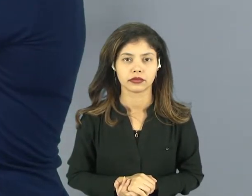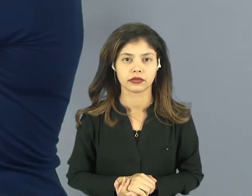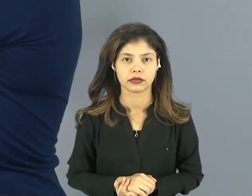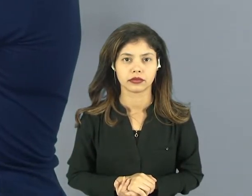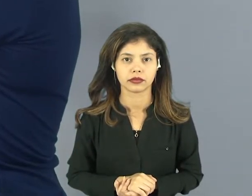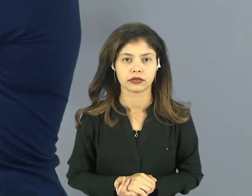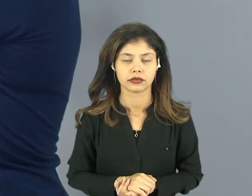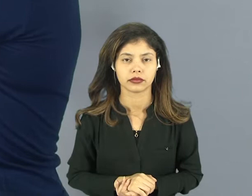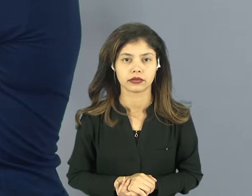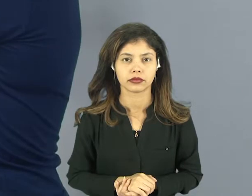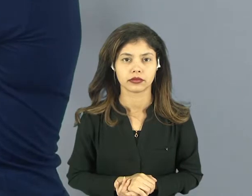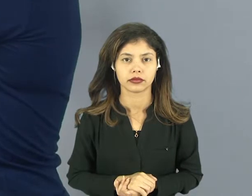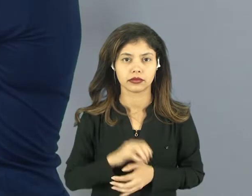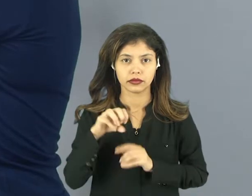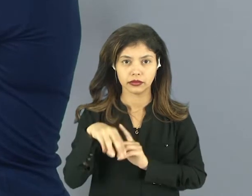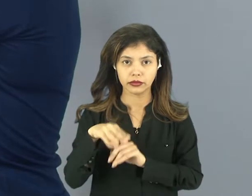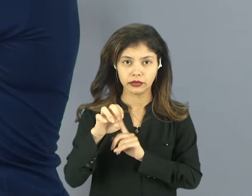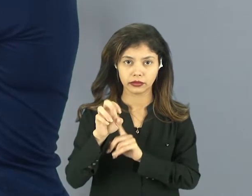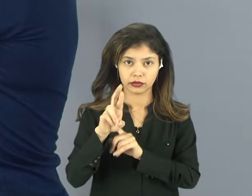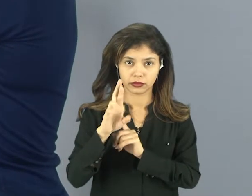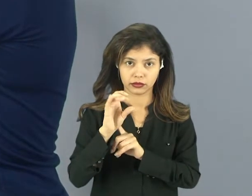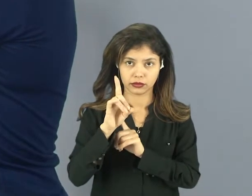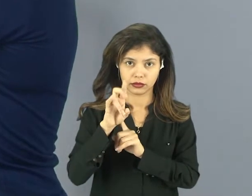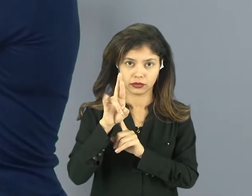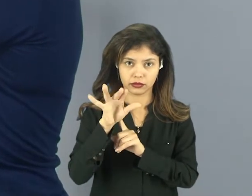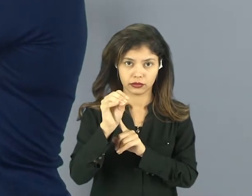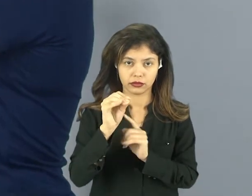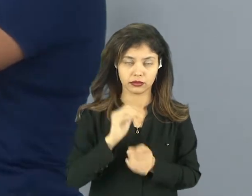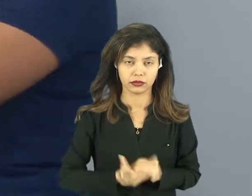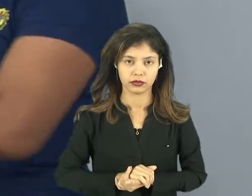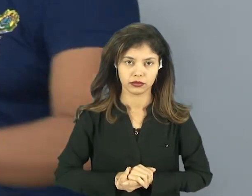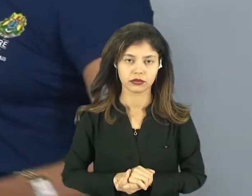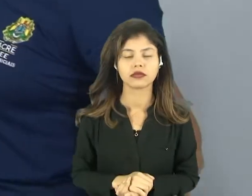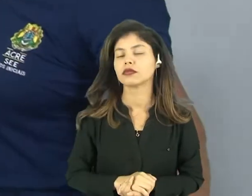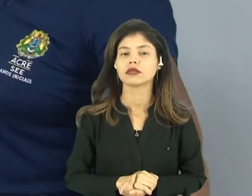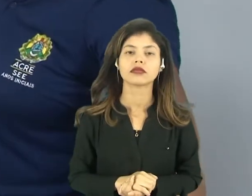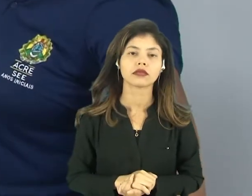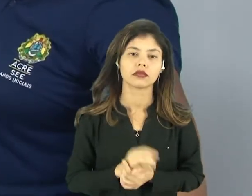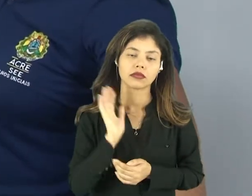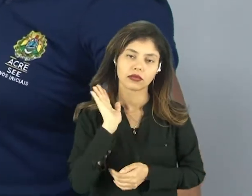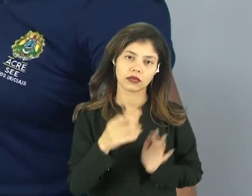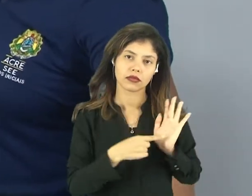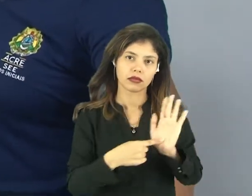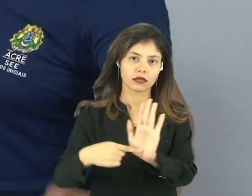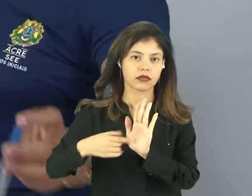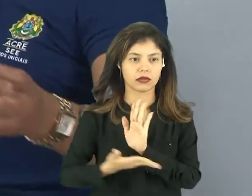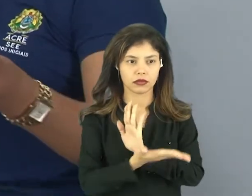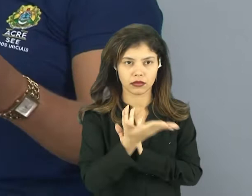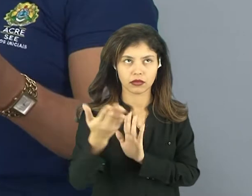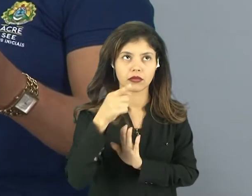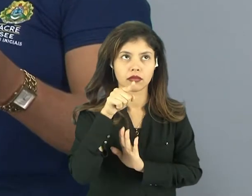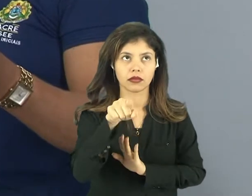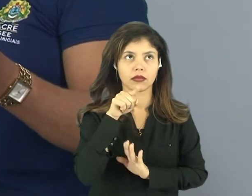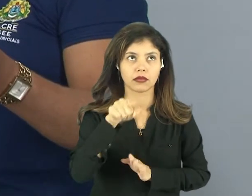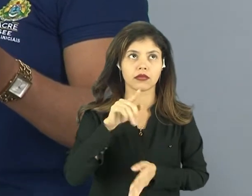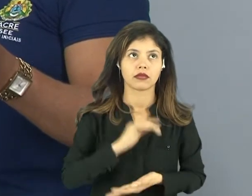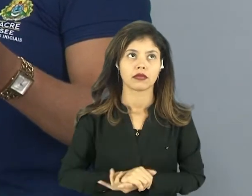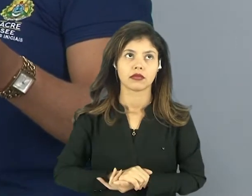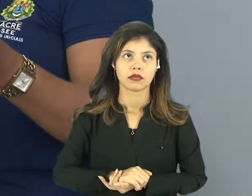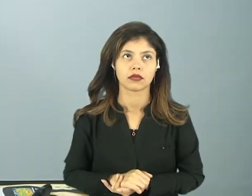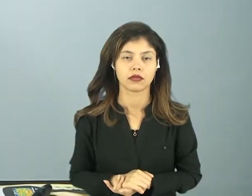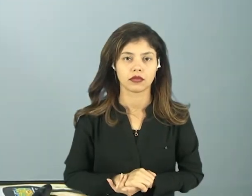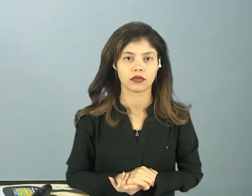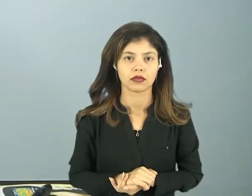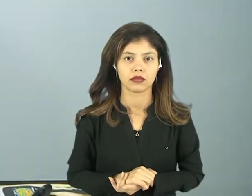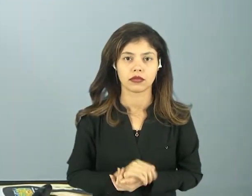de termômetro de mercúrio. Eu já mostrei a vocês, né? O termômetro de mercúrio, que é este daqui, né,